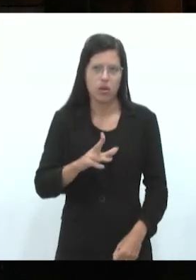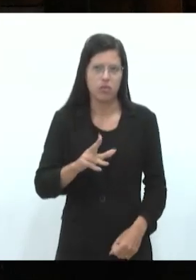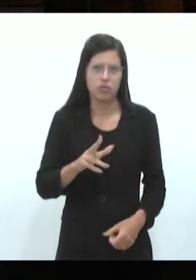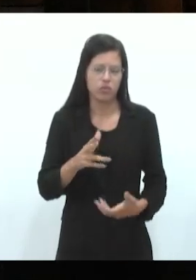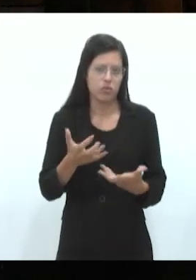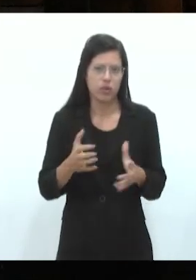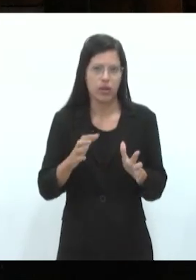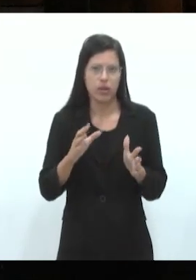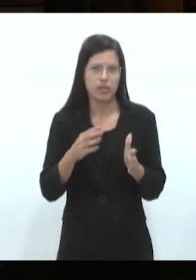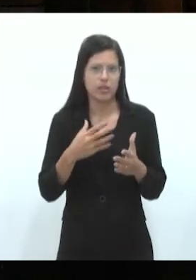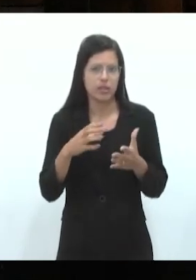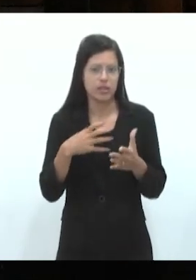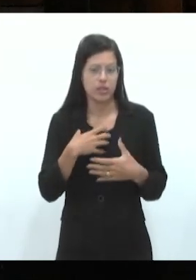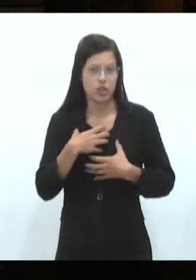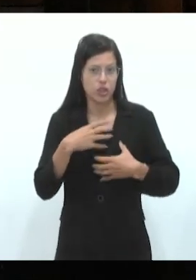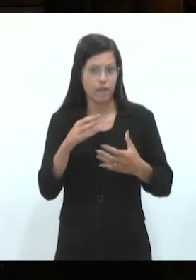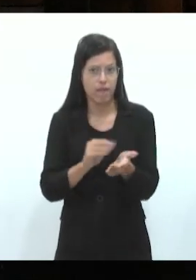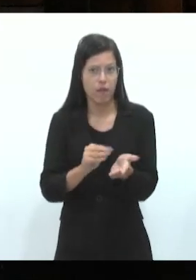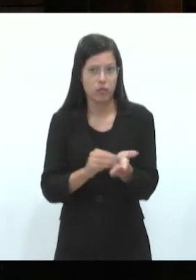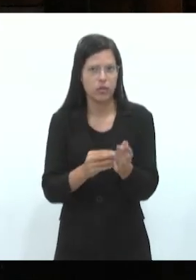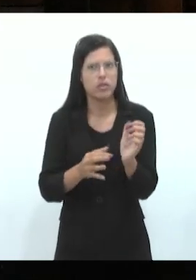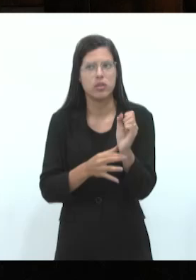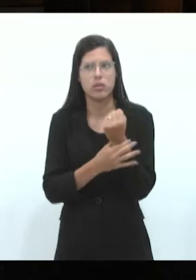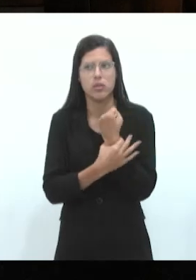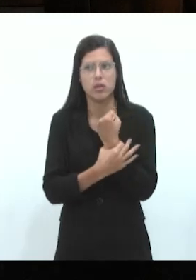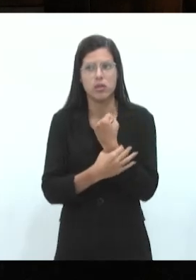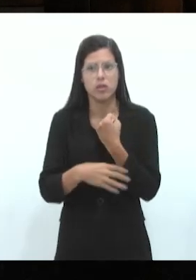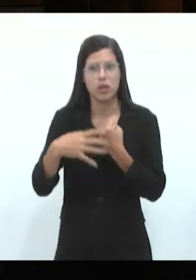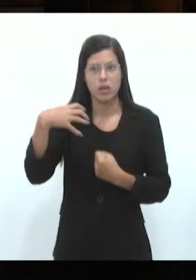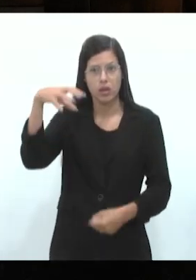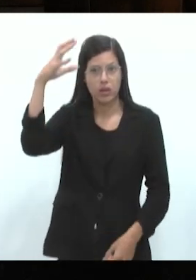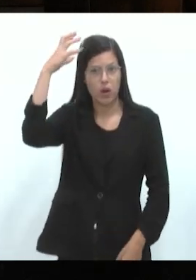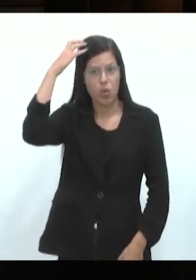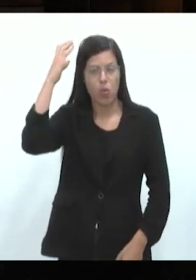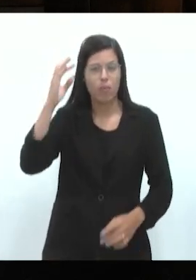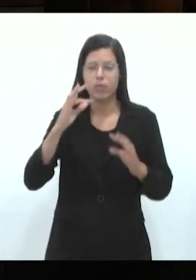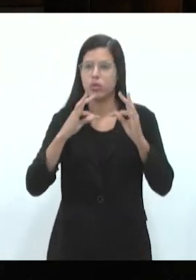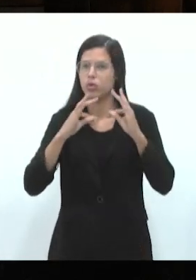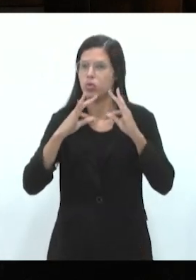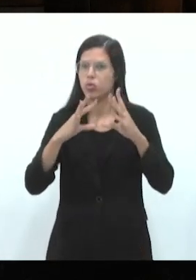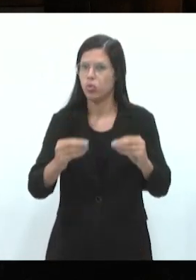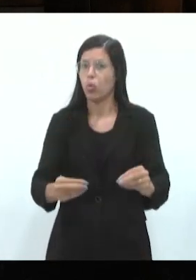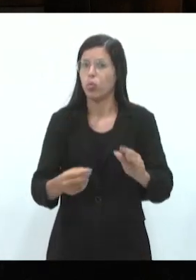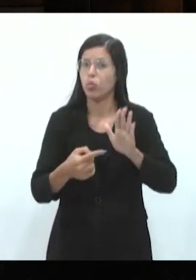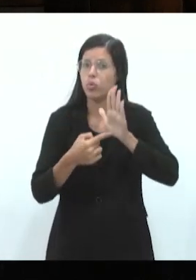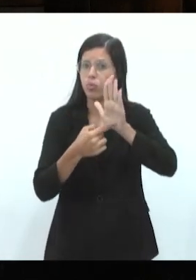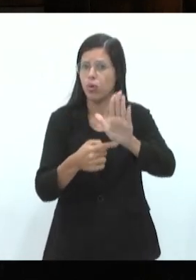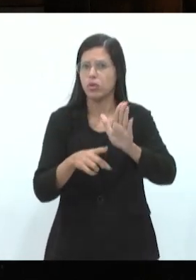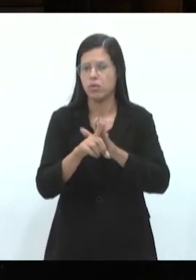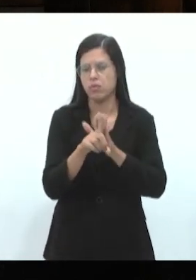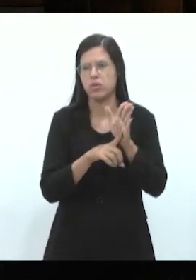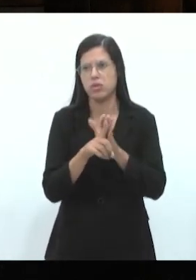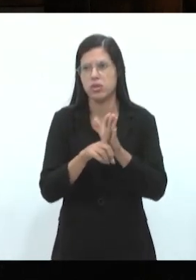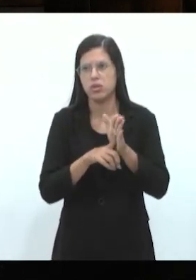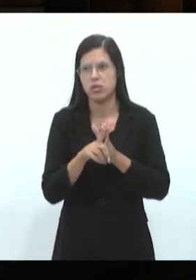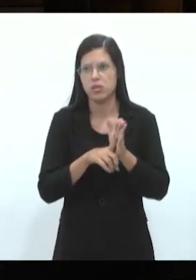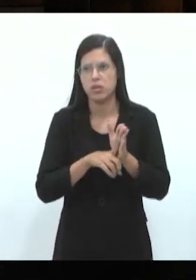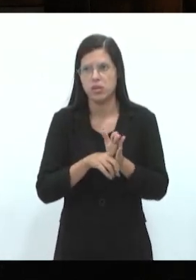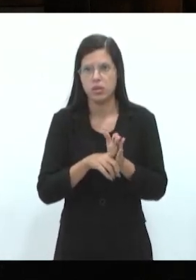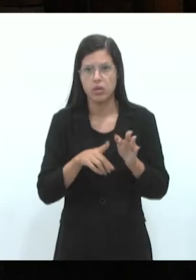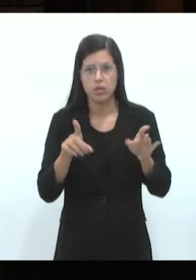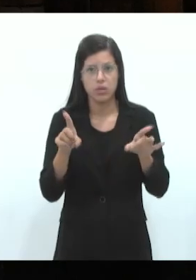insegurança. E a culpa é de todos, sem exceção, como mostra a pesquisa, inclusive